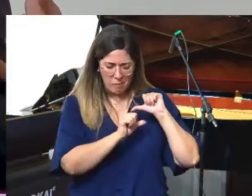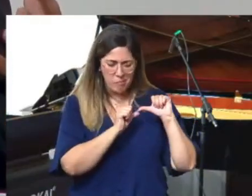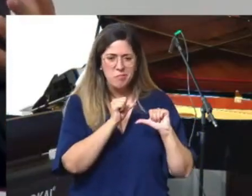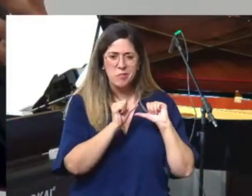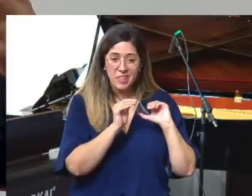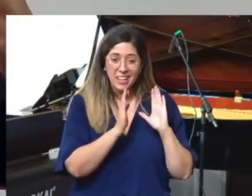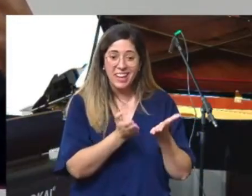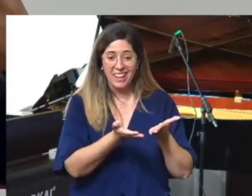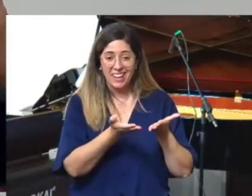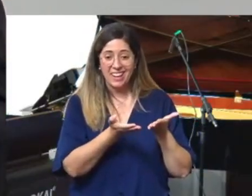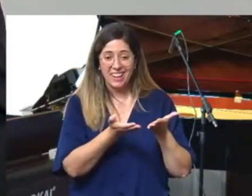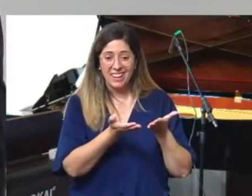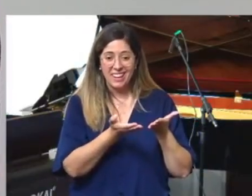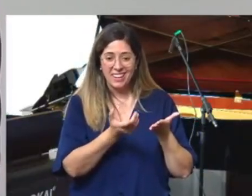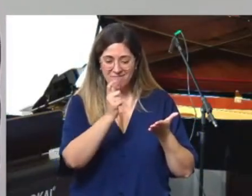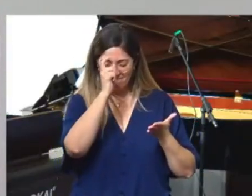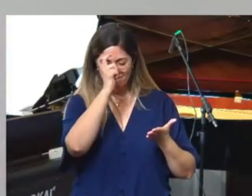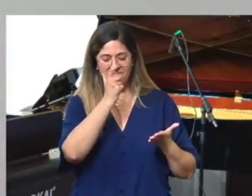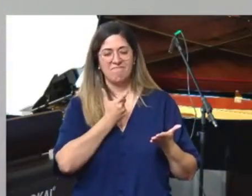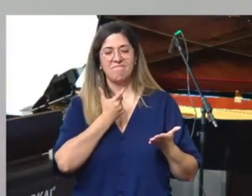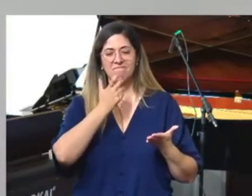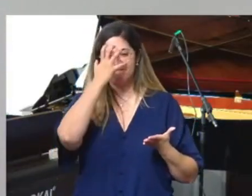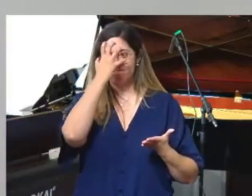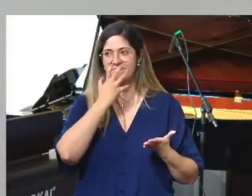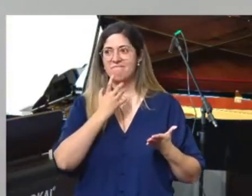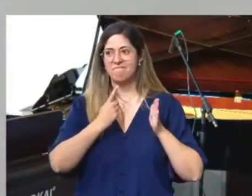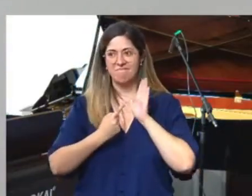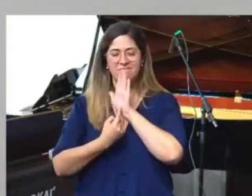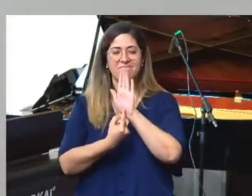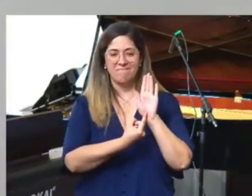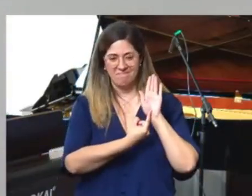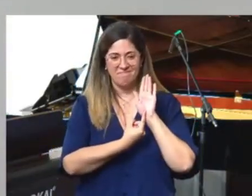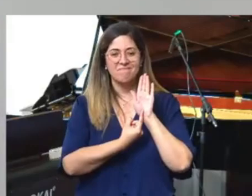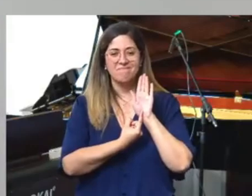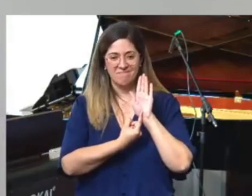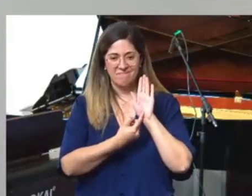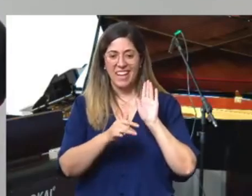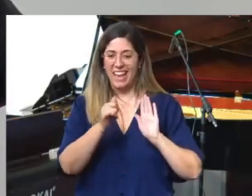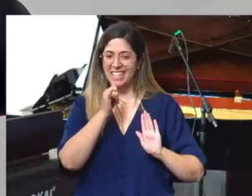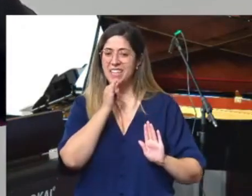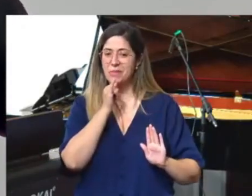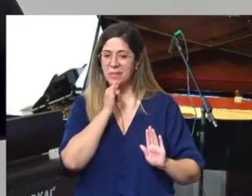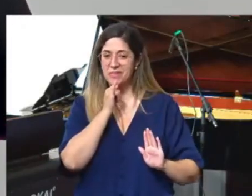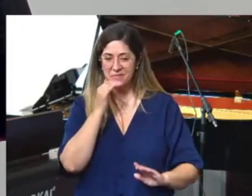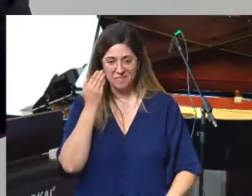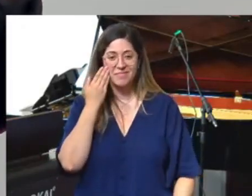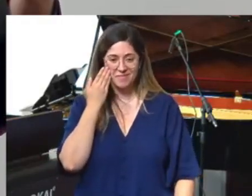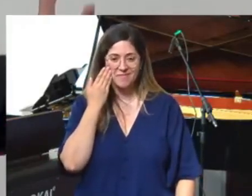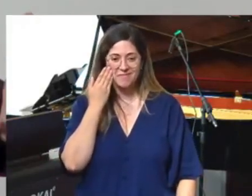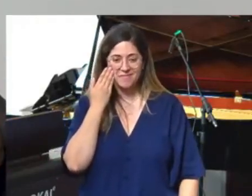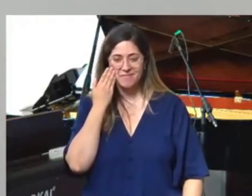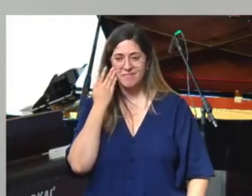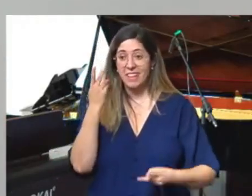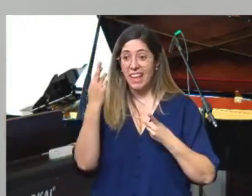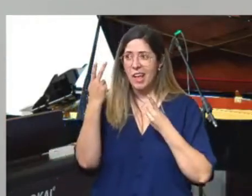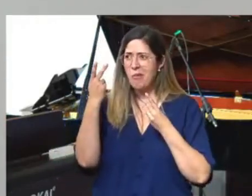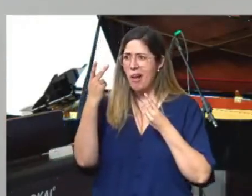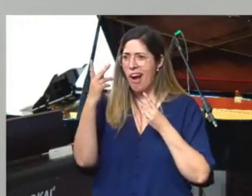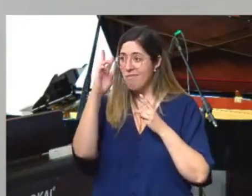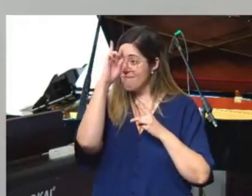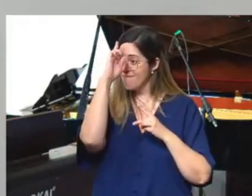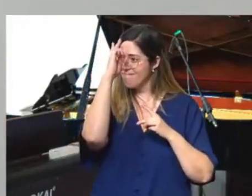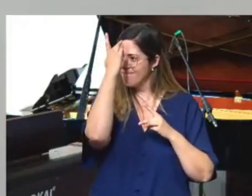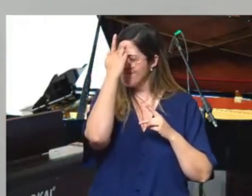pessoas, os crentes, como diz lá o Sermão do Monte, tornam-se luzeiros